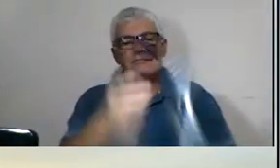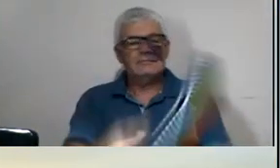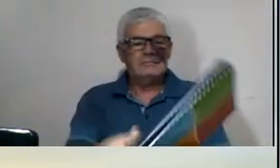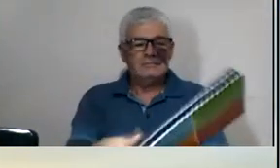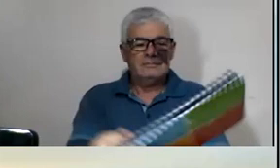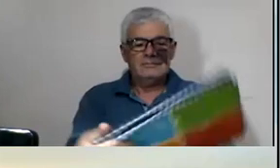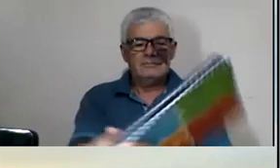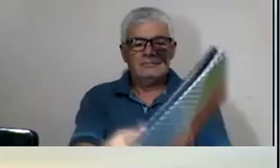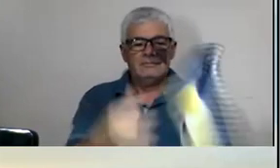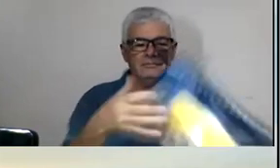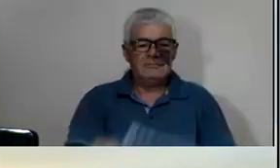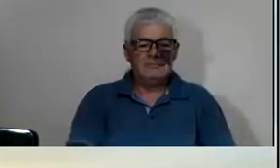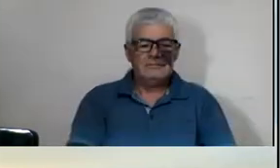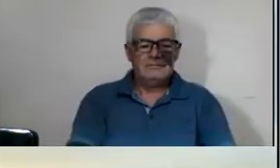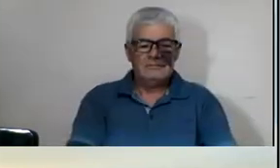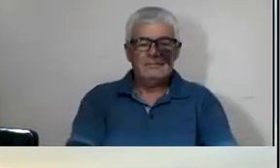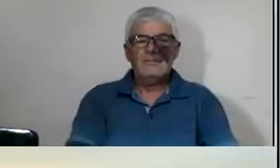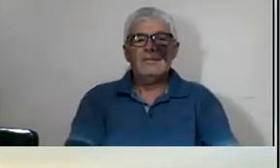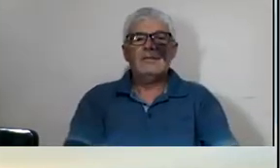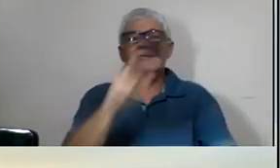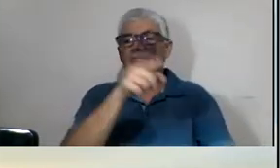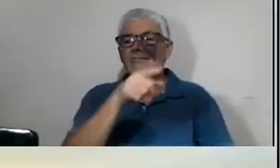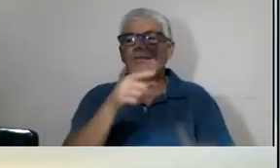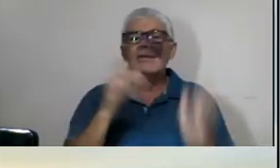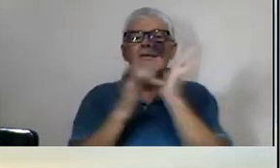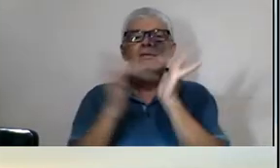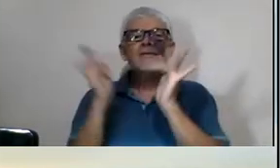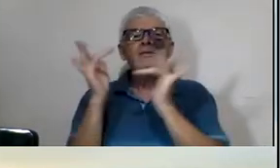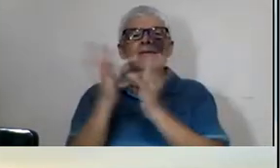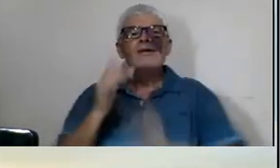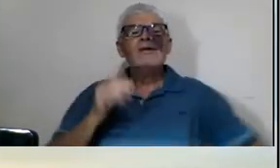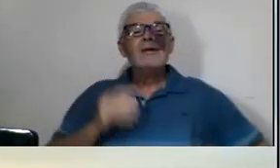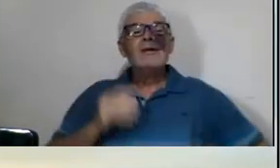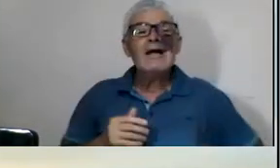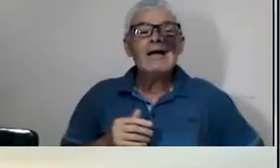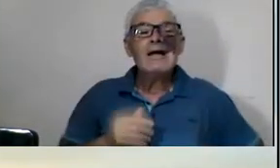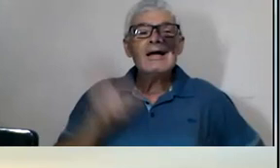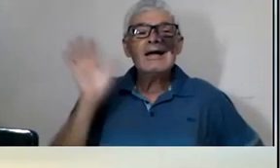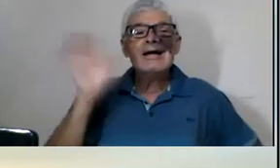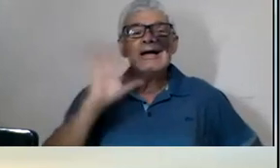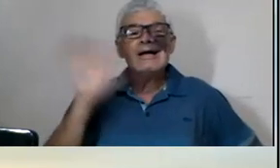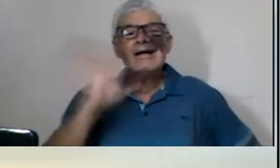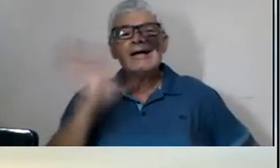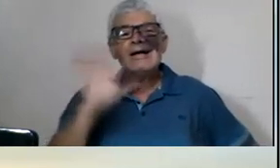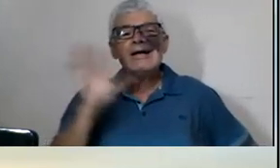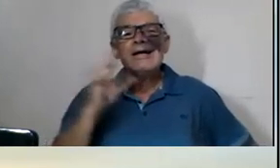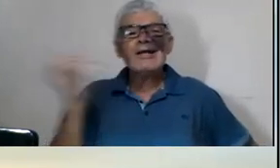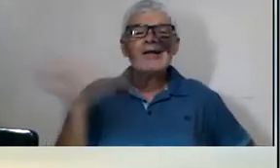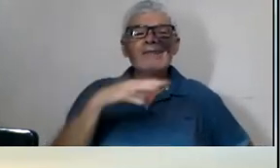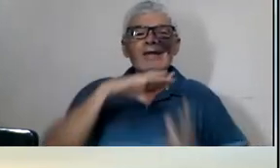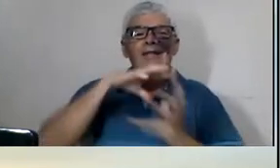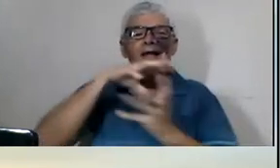as plantações não davam os seus frutos, e as coisas que eles procuravam fazer estavam sempre sempre assim,